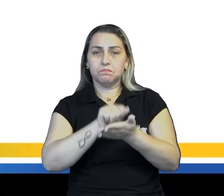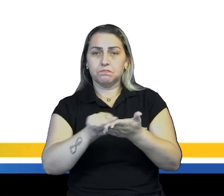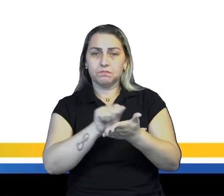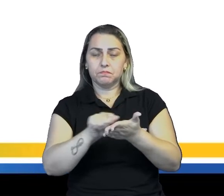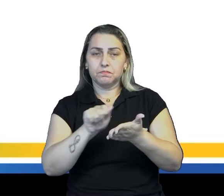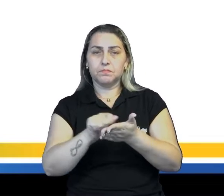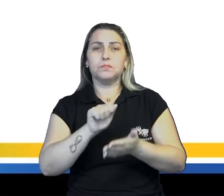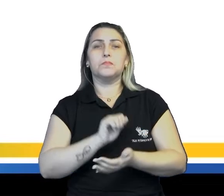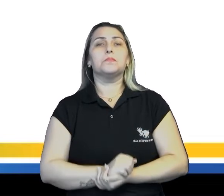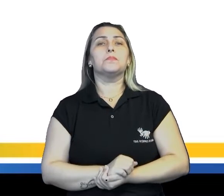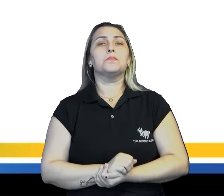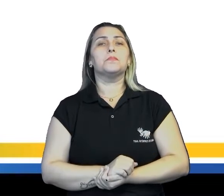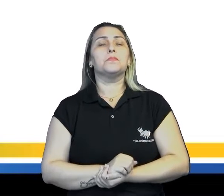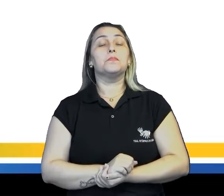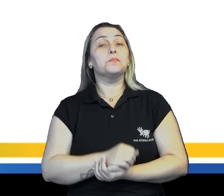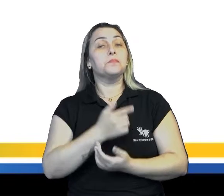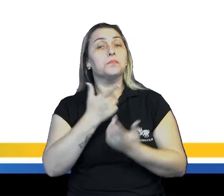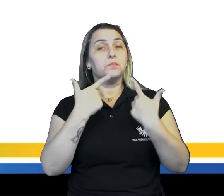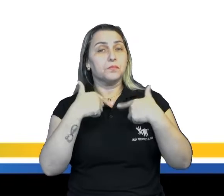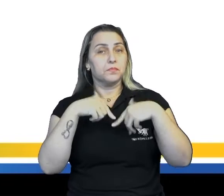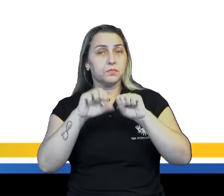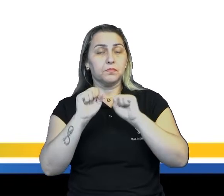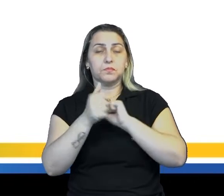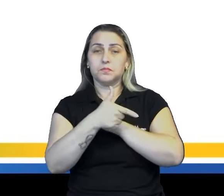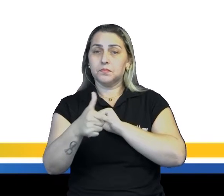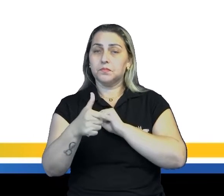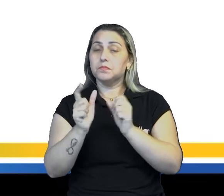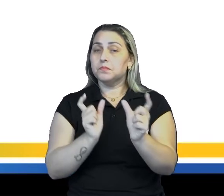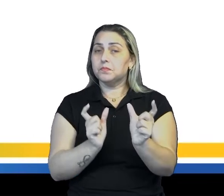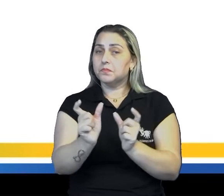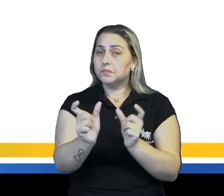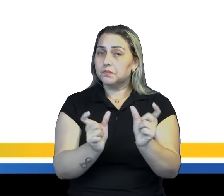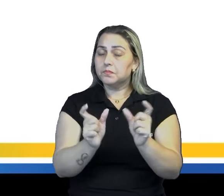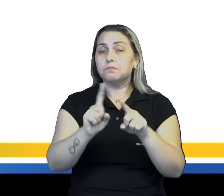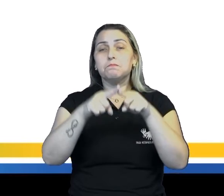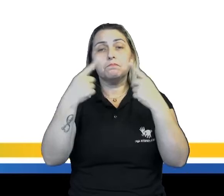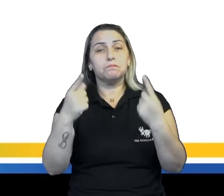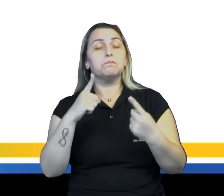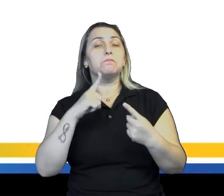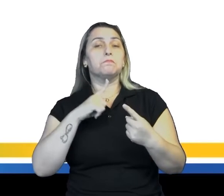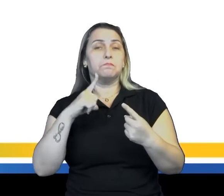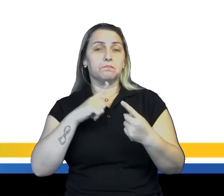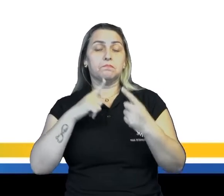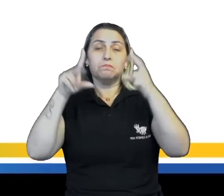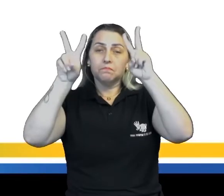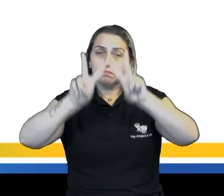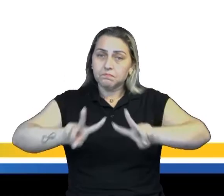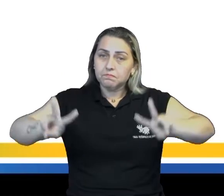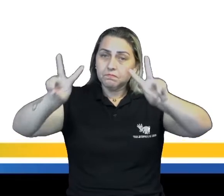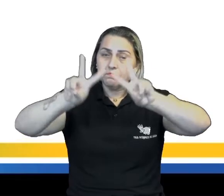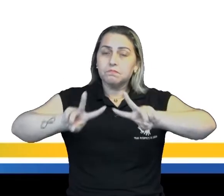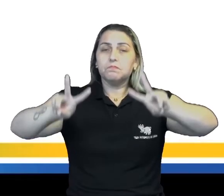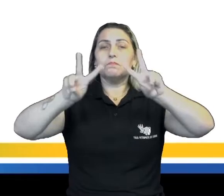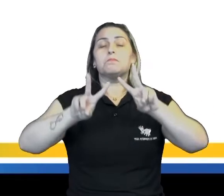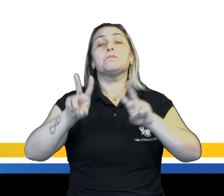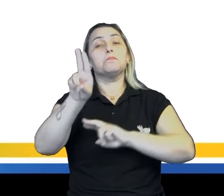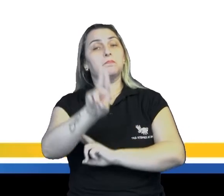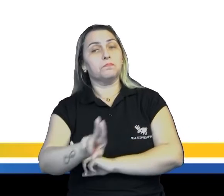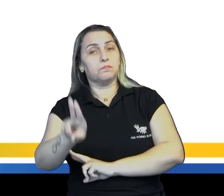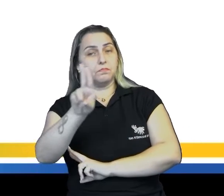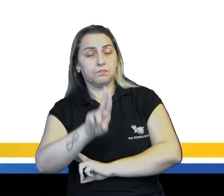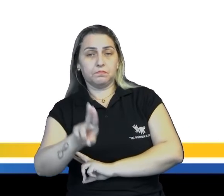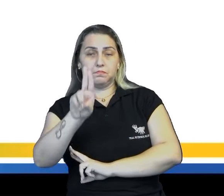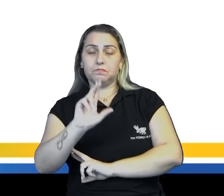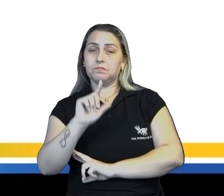verbal. É o tipo de linguagem que não contém palavras, mas possui recursos visuais. Utilize